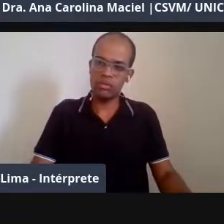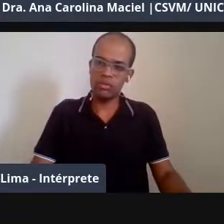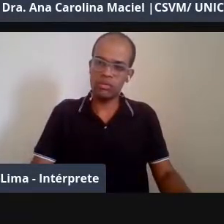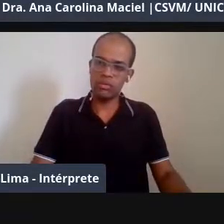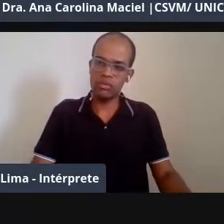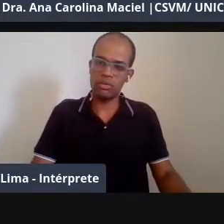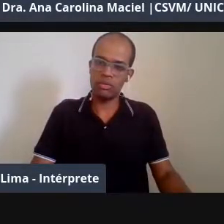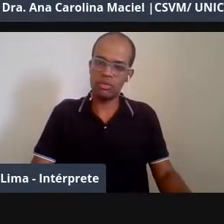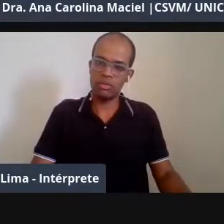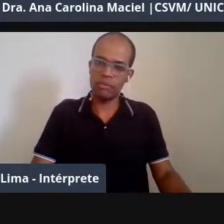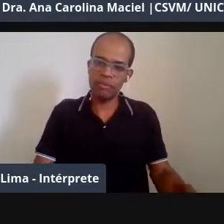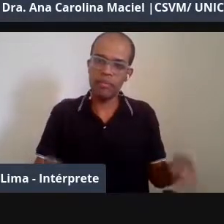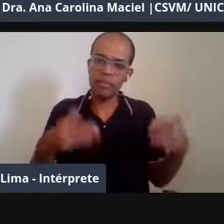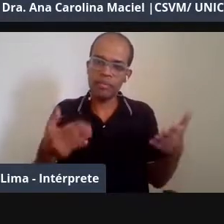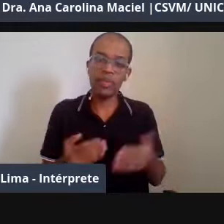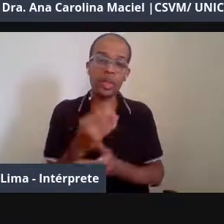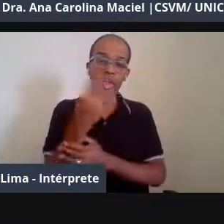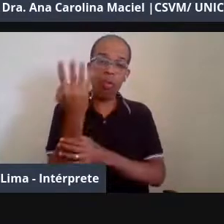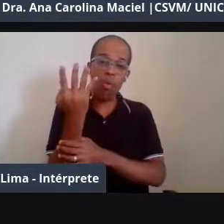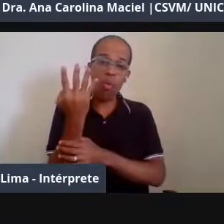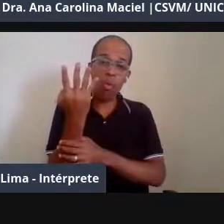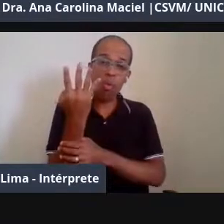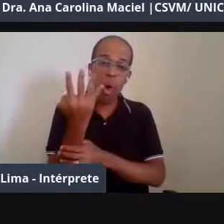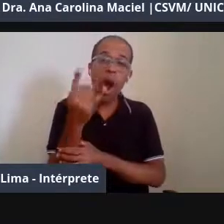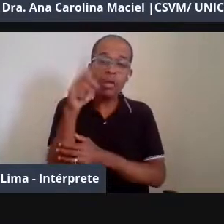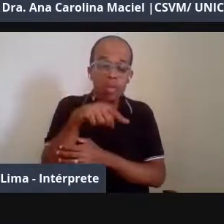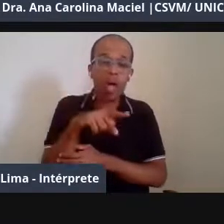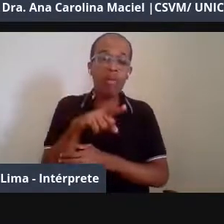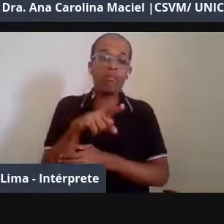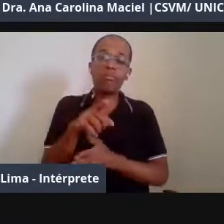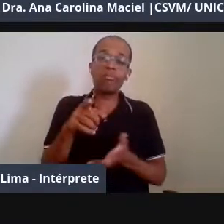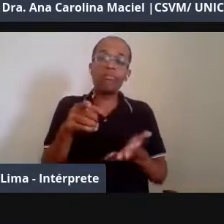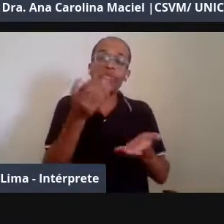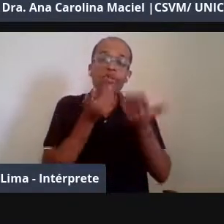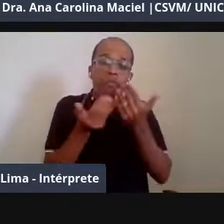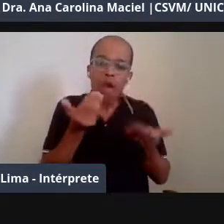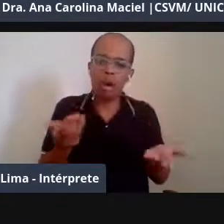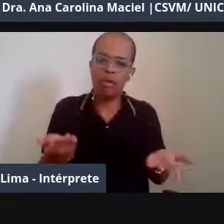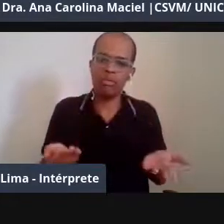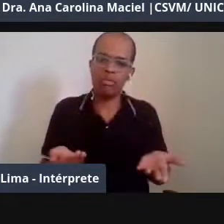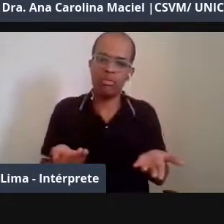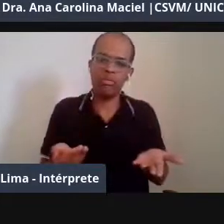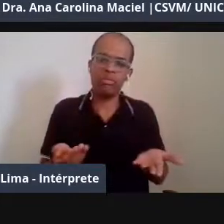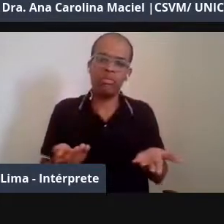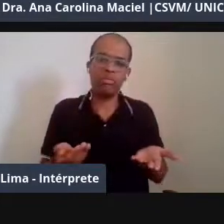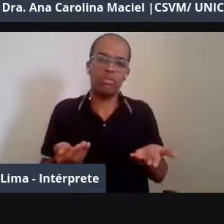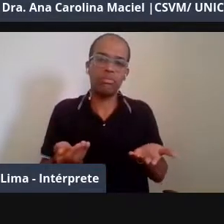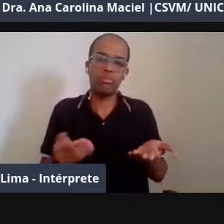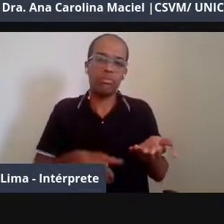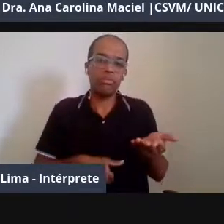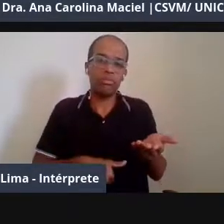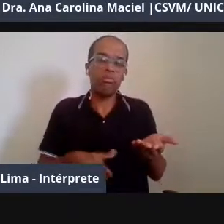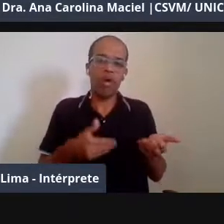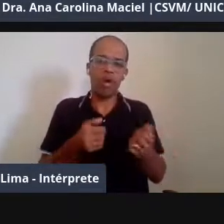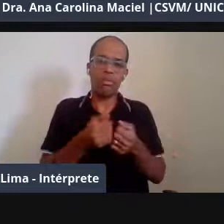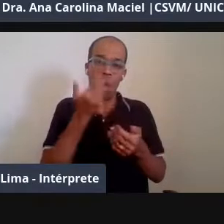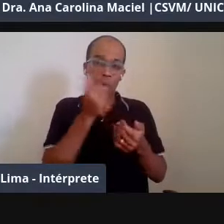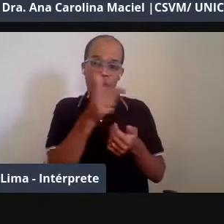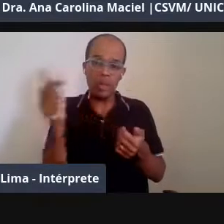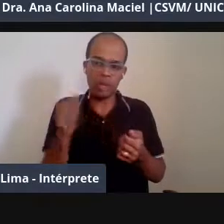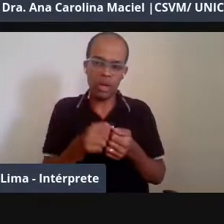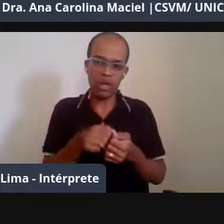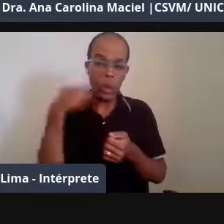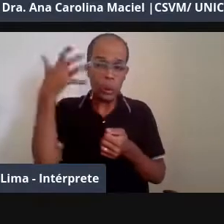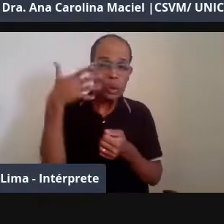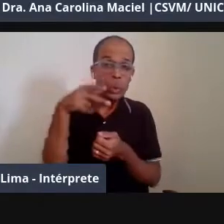país, 4 passam fome. São dados oficiais. Então, eu acho que o discurso tem que ser do amor